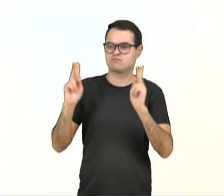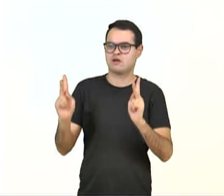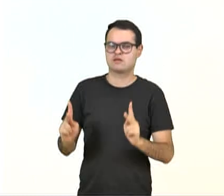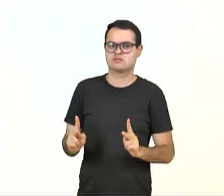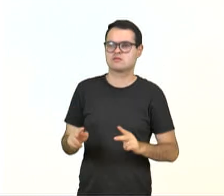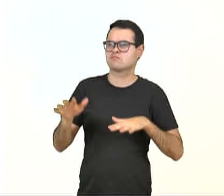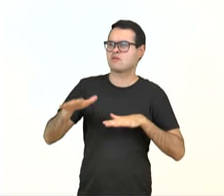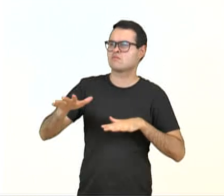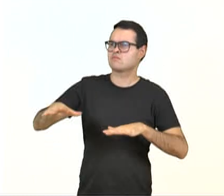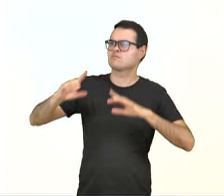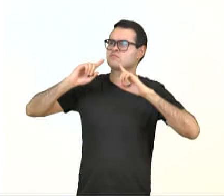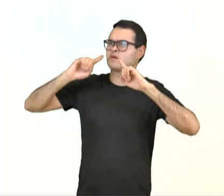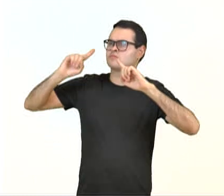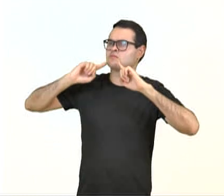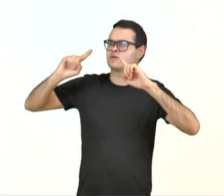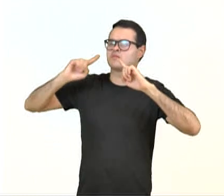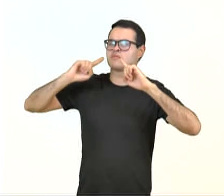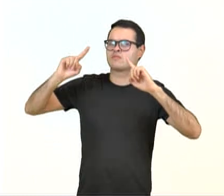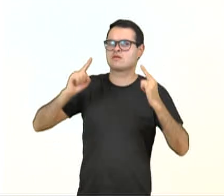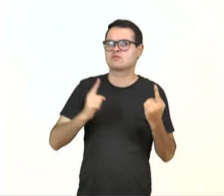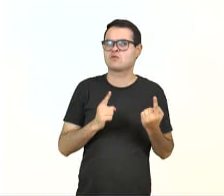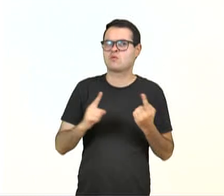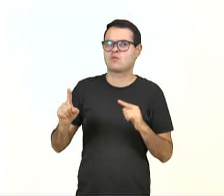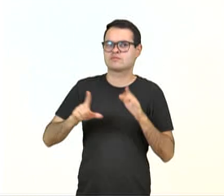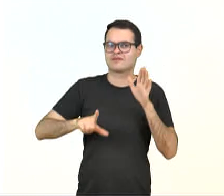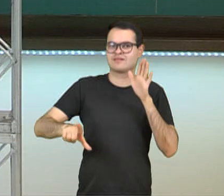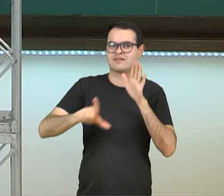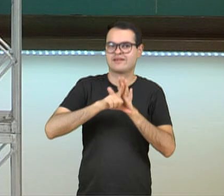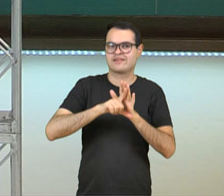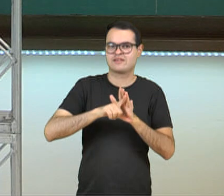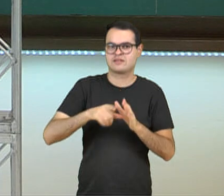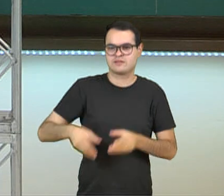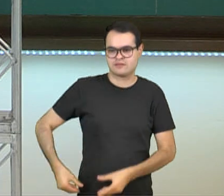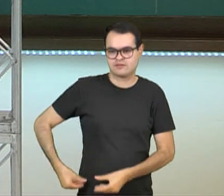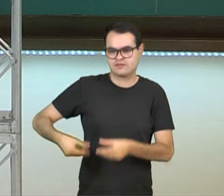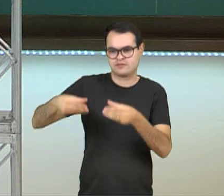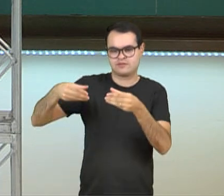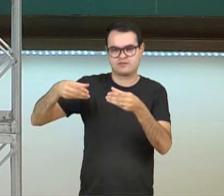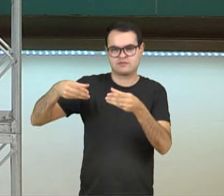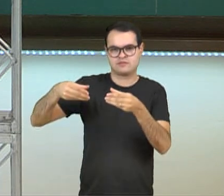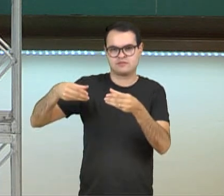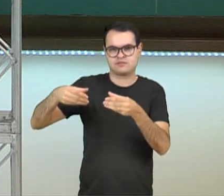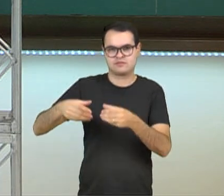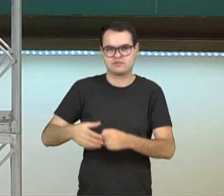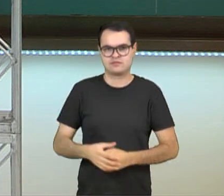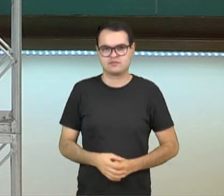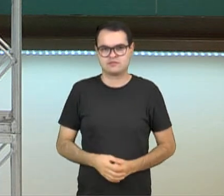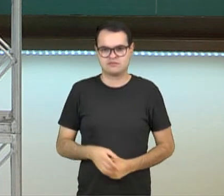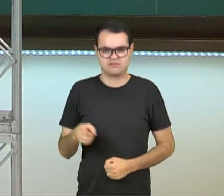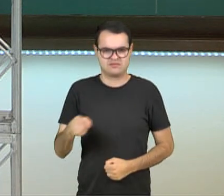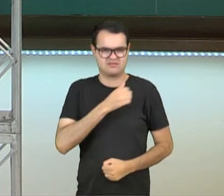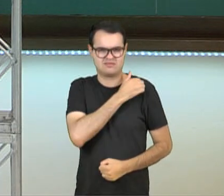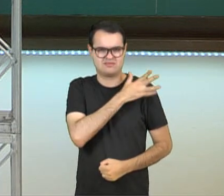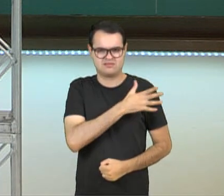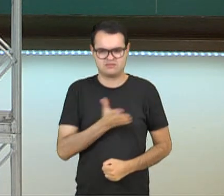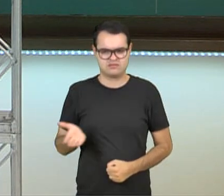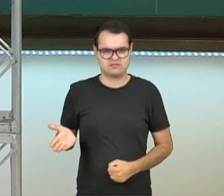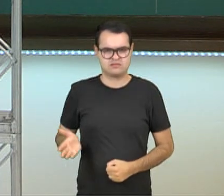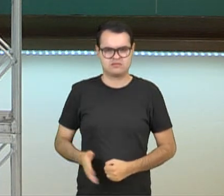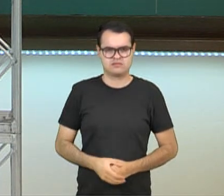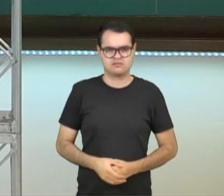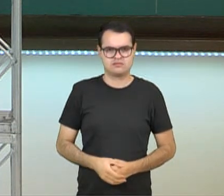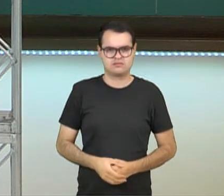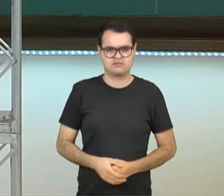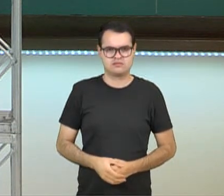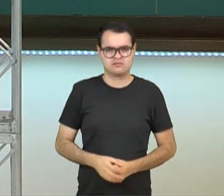Pacificamente desarmados contra a lei desse passe, contra esse caderninho, que era algo bem discriminatório mesmo. Era